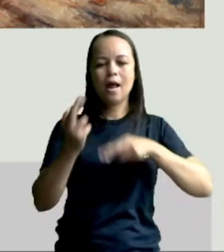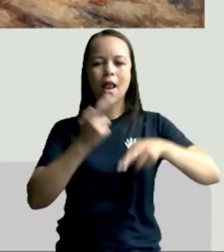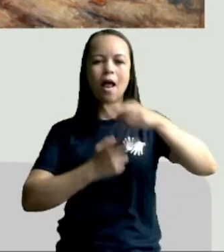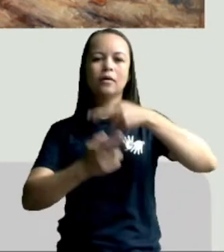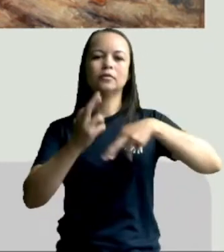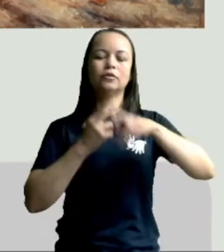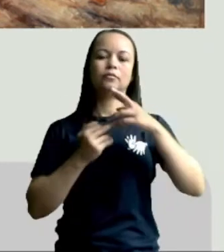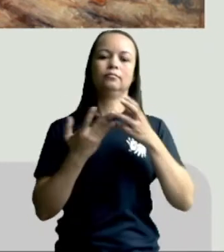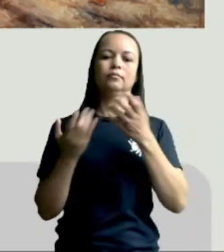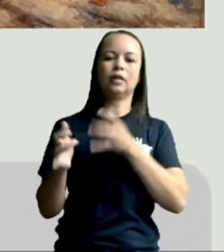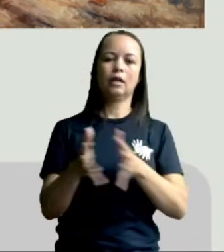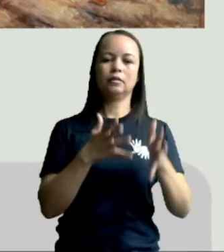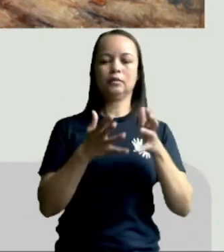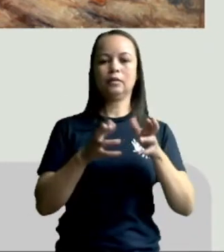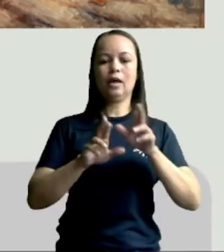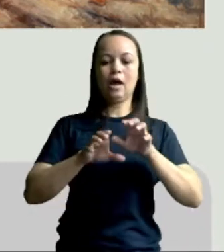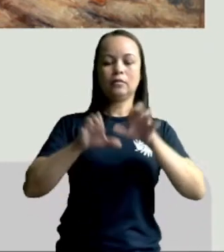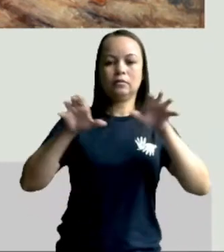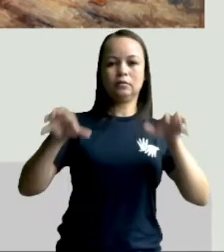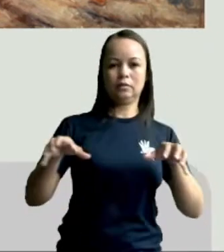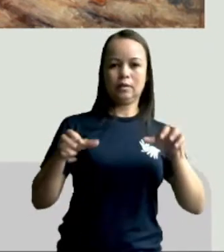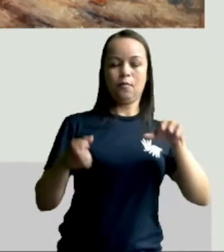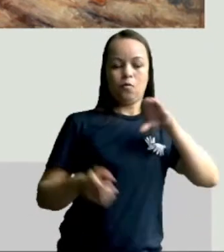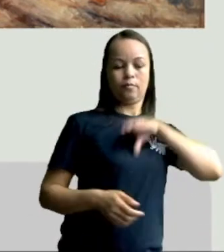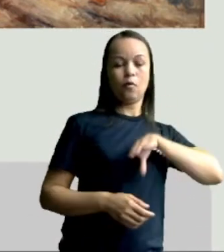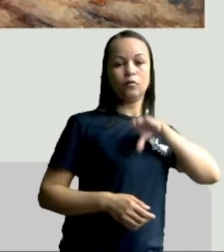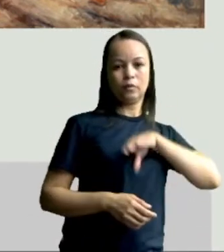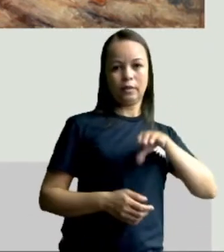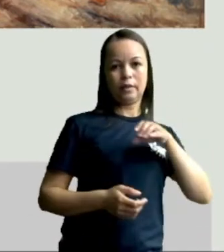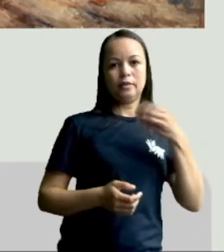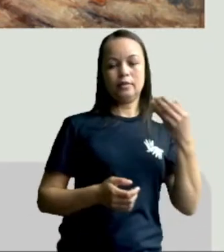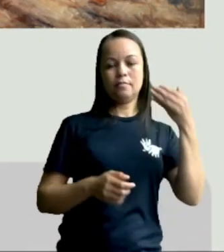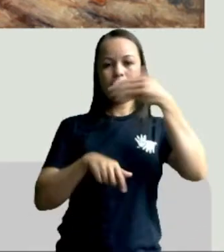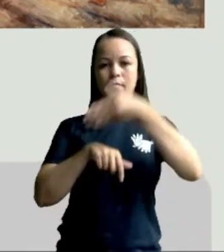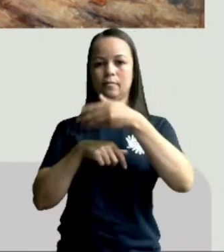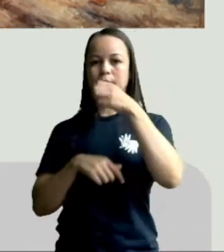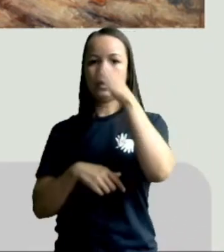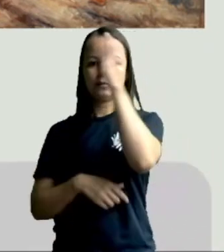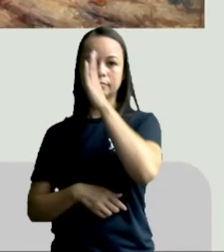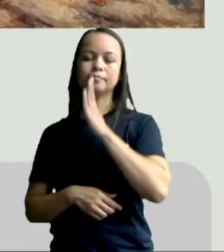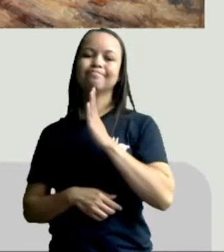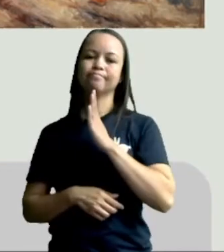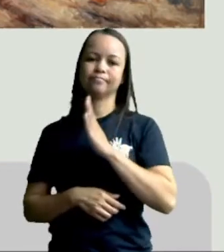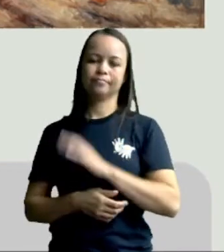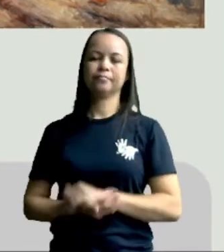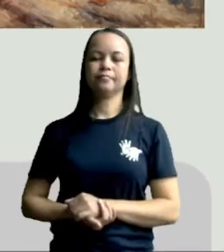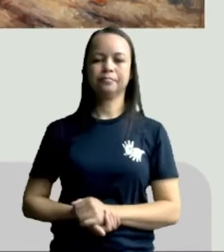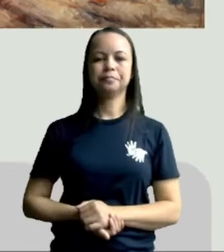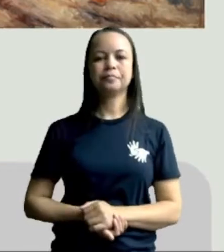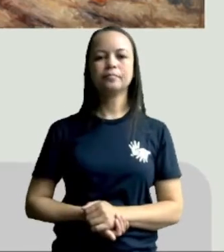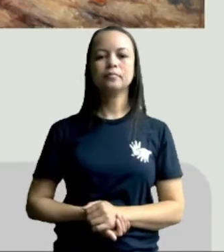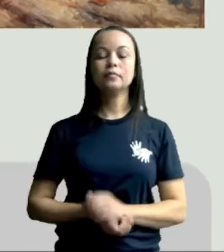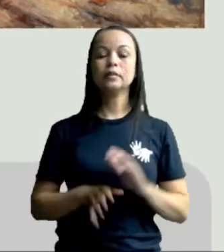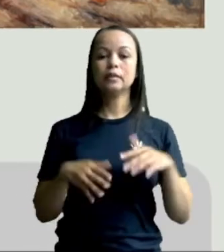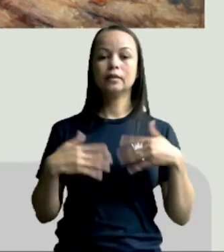os desdobramentos da transferência da corte portuguesa para o Brasil. Pois é, então, a corte brasileira só